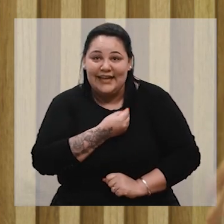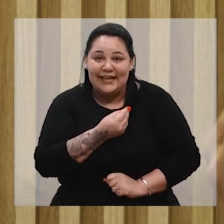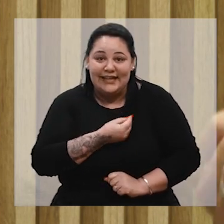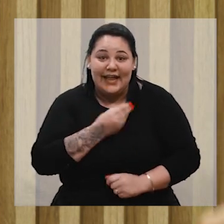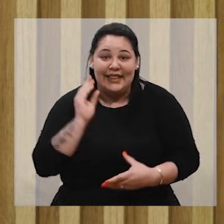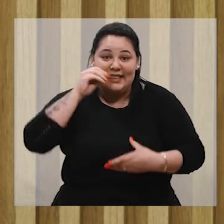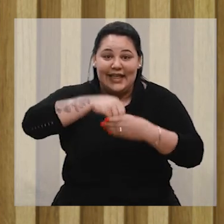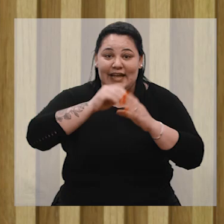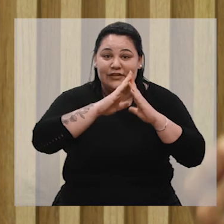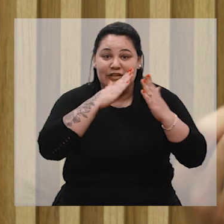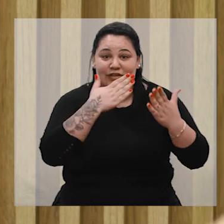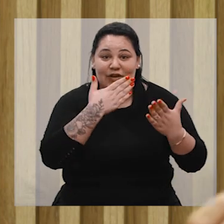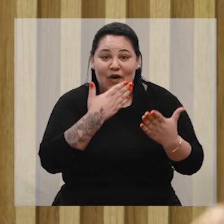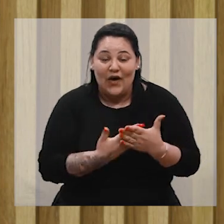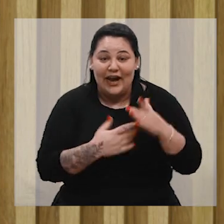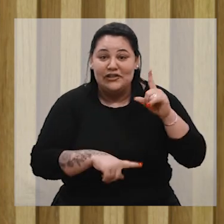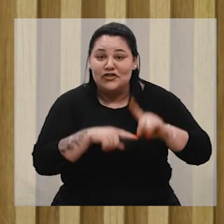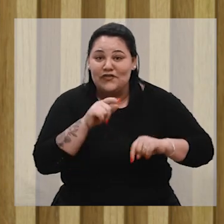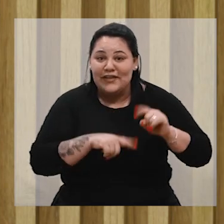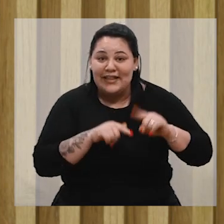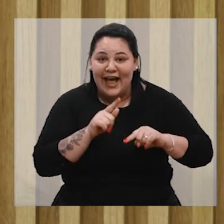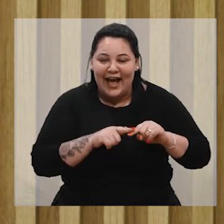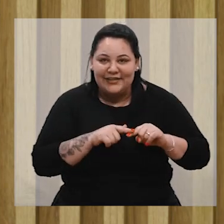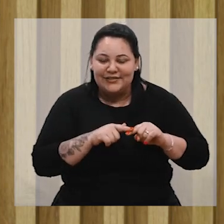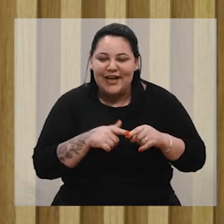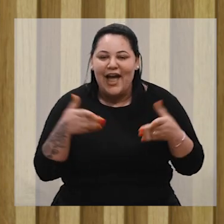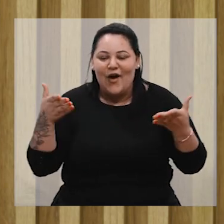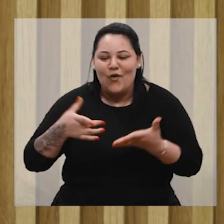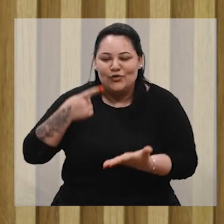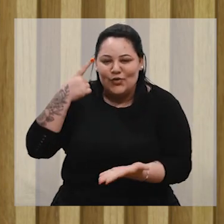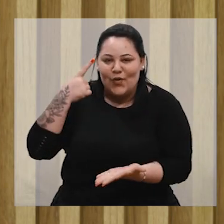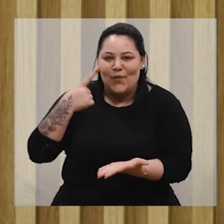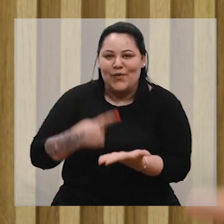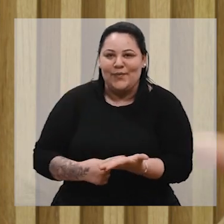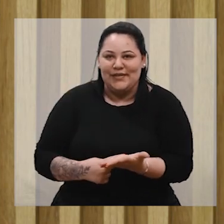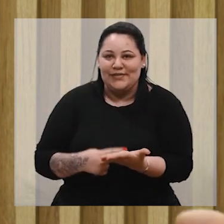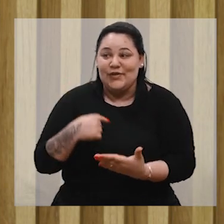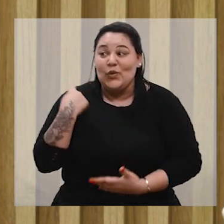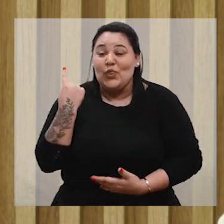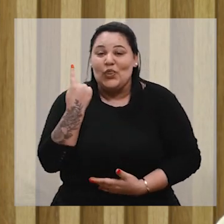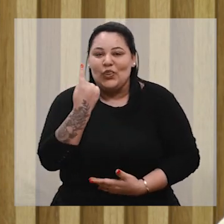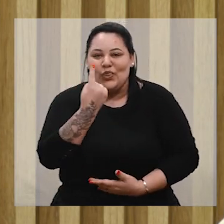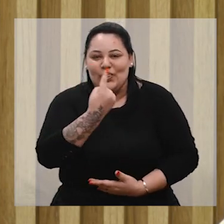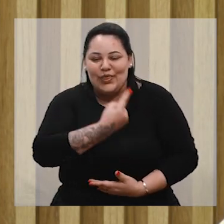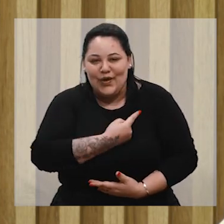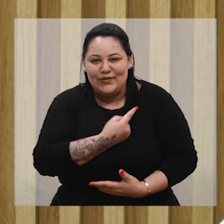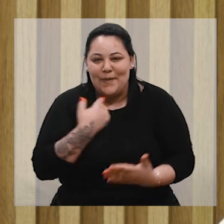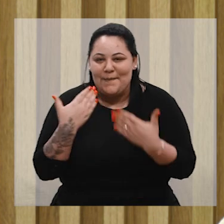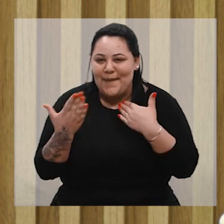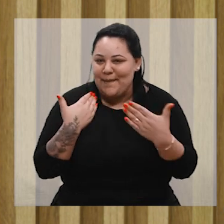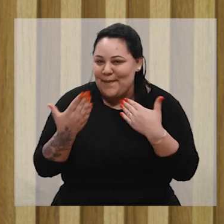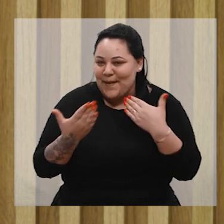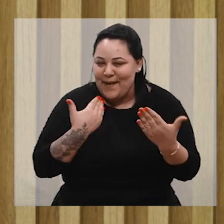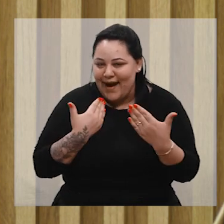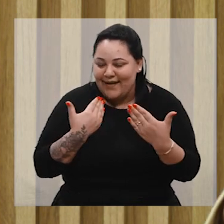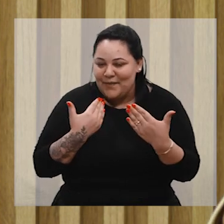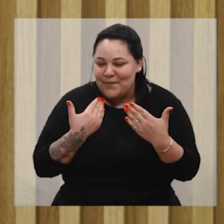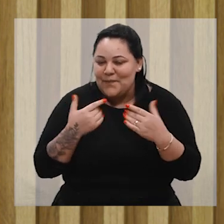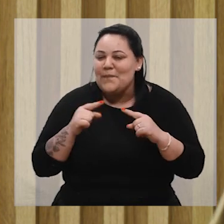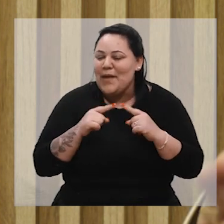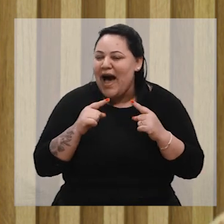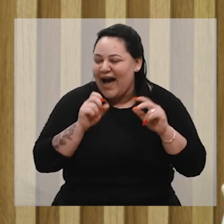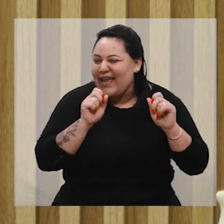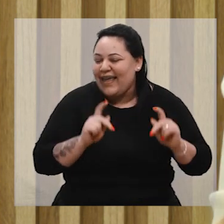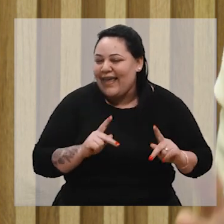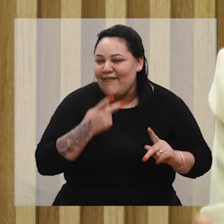vida docente, o exercício docente, é hoje o compromisso da Roda de Saberes. Mas quem